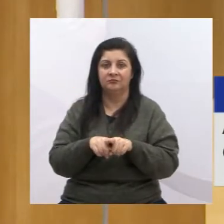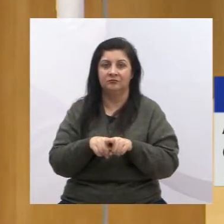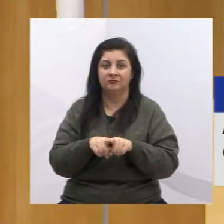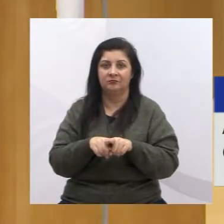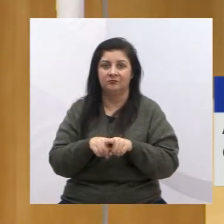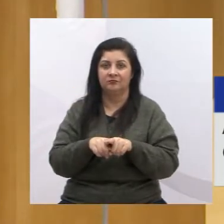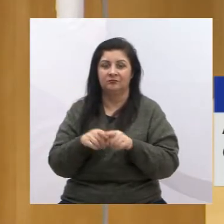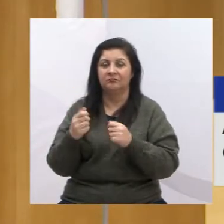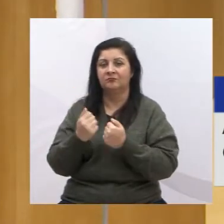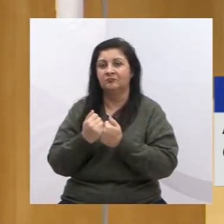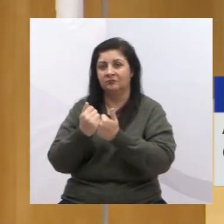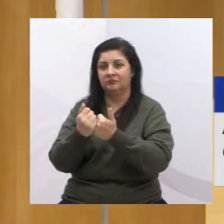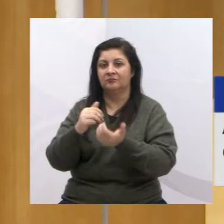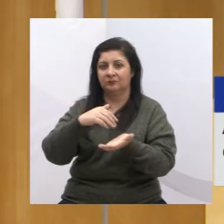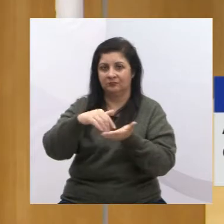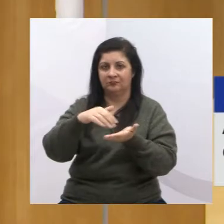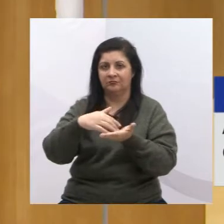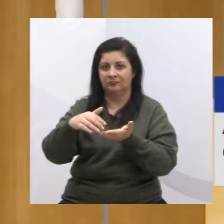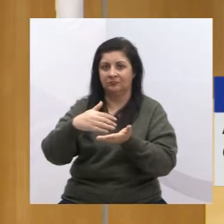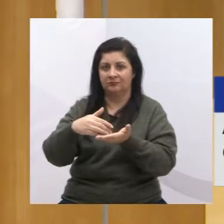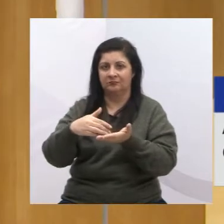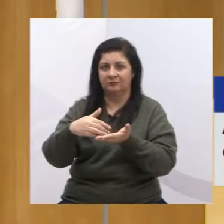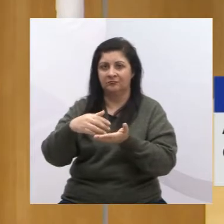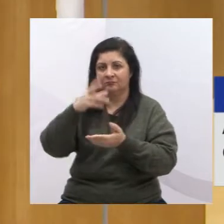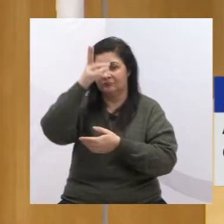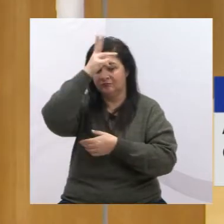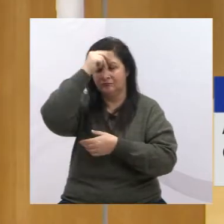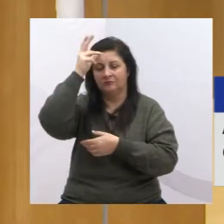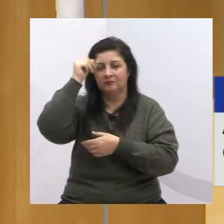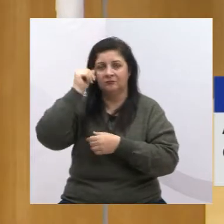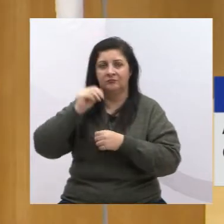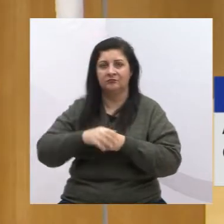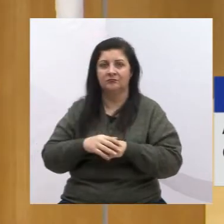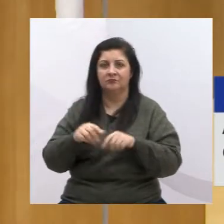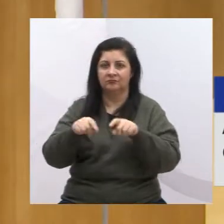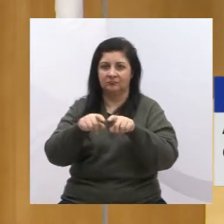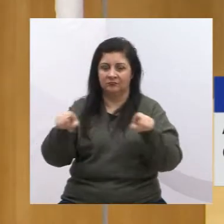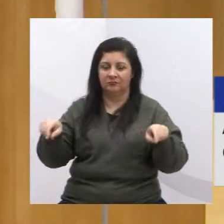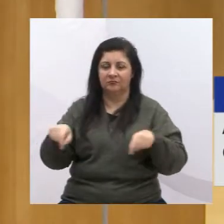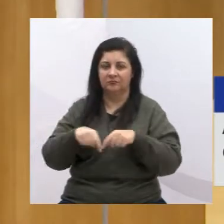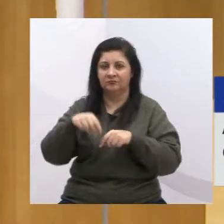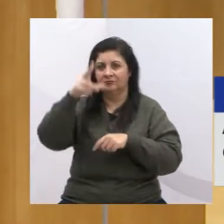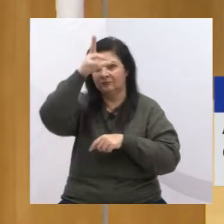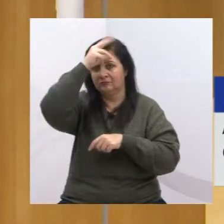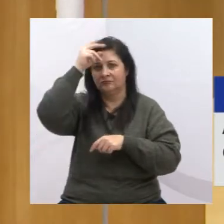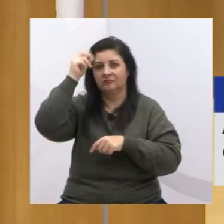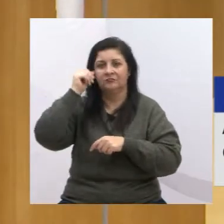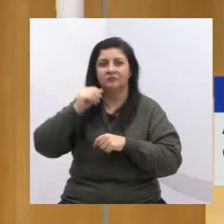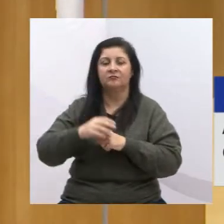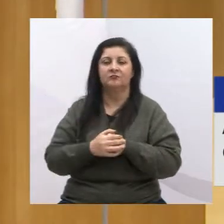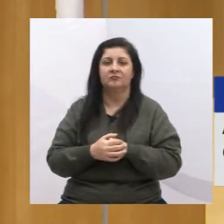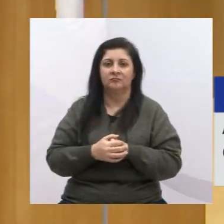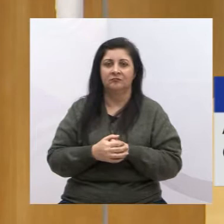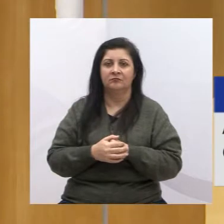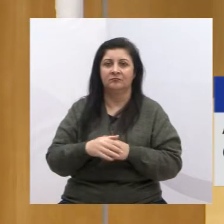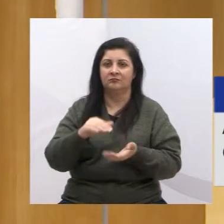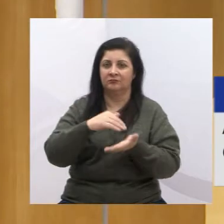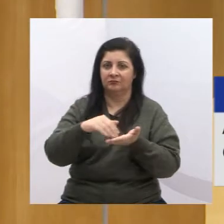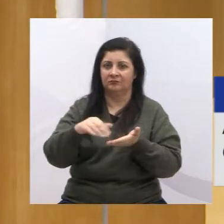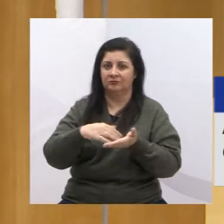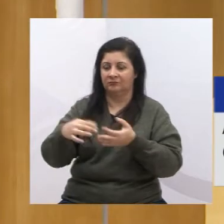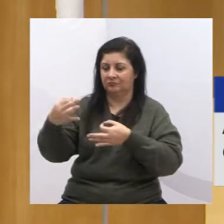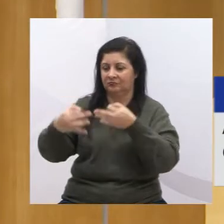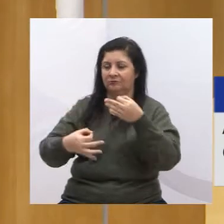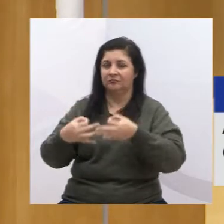e auxílio da Secretaria de Governo da Prefeitura, o Gabinete do Prefeito, Procuradoria da Prefeitura e a Secretaria Jurídica